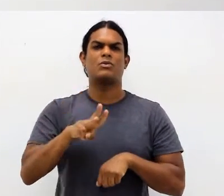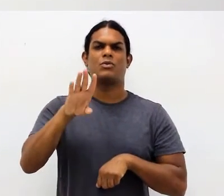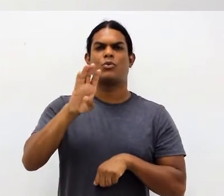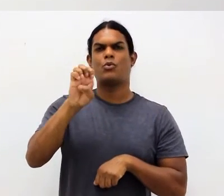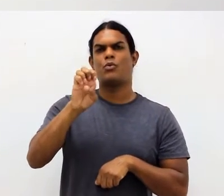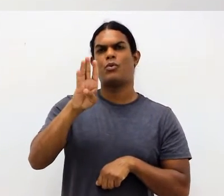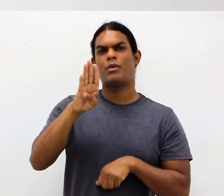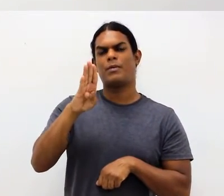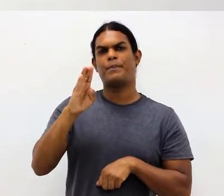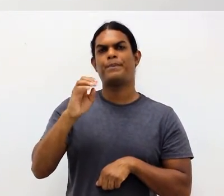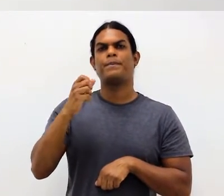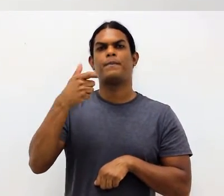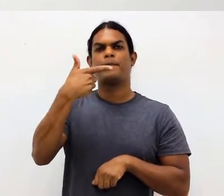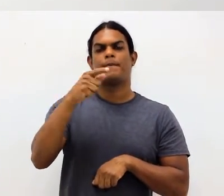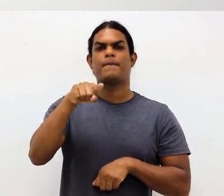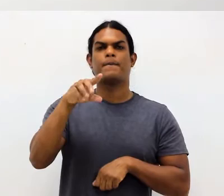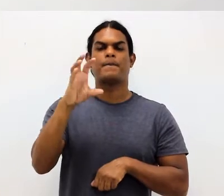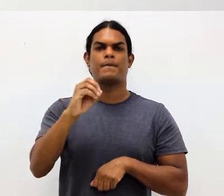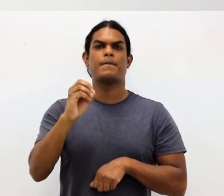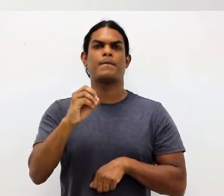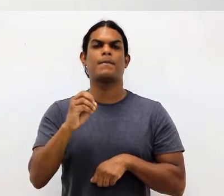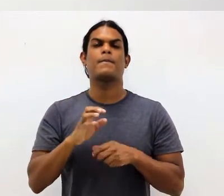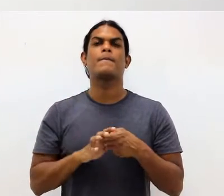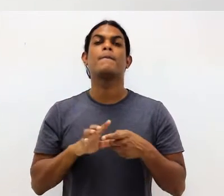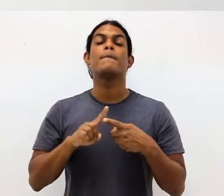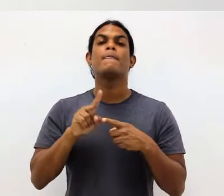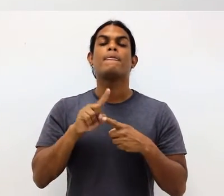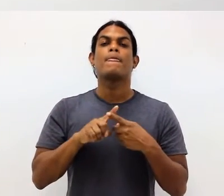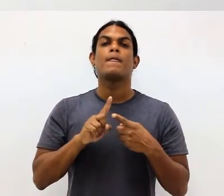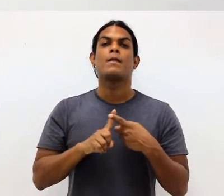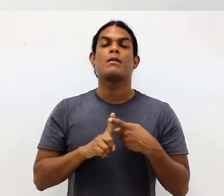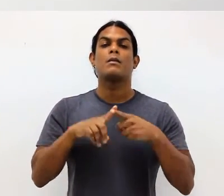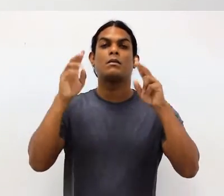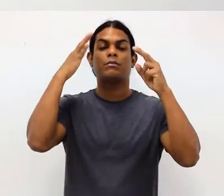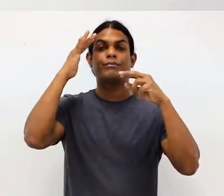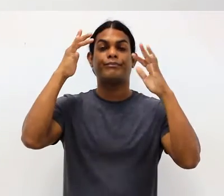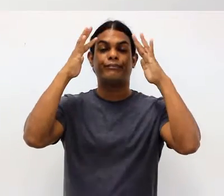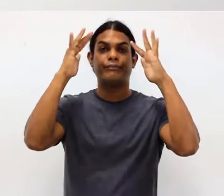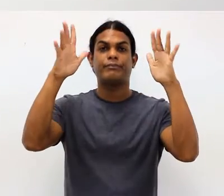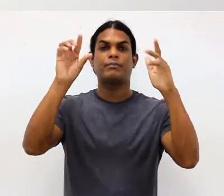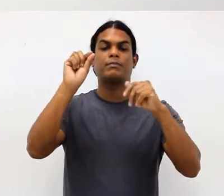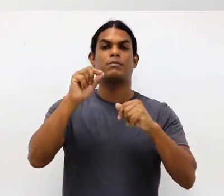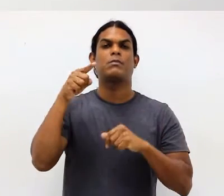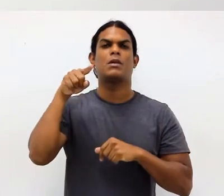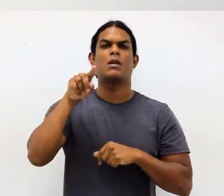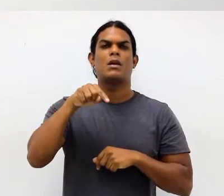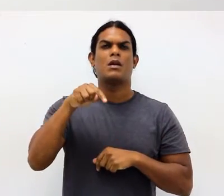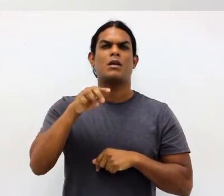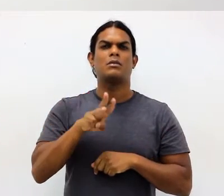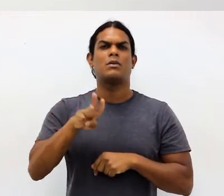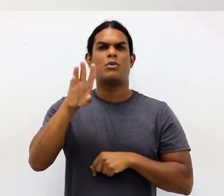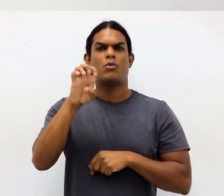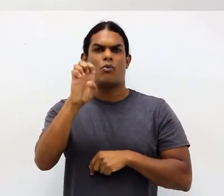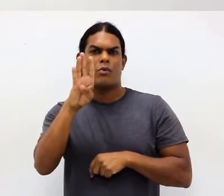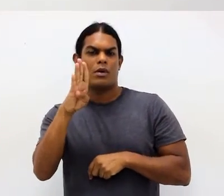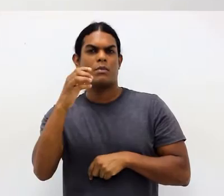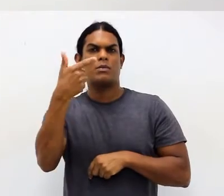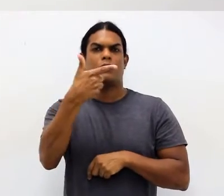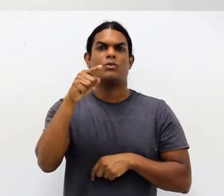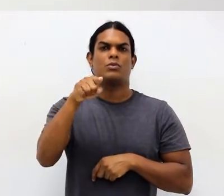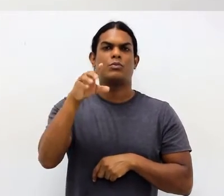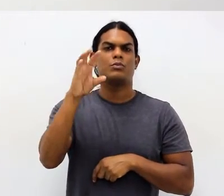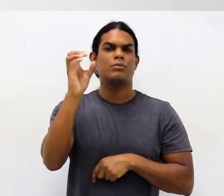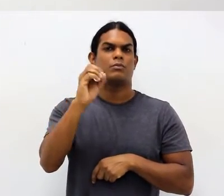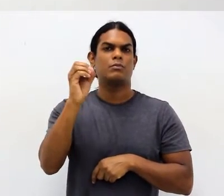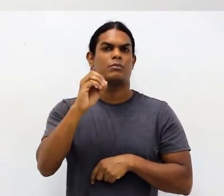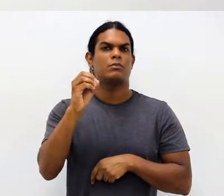Mas eu trago também um conceito aqui de Tim O'Reilly, quando ele fala que a Web 2.0 é a mudança para uma internet como